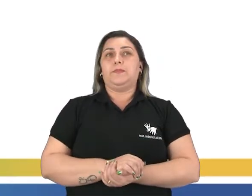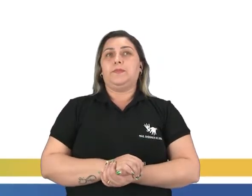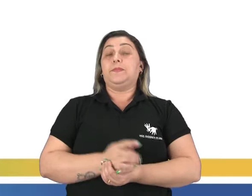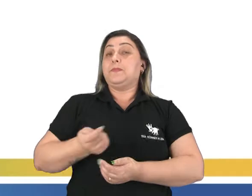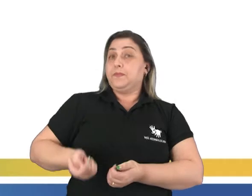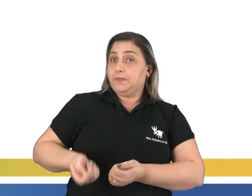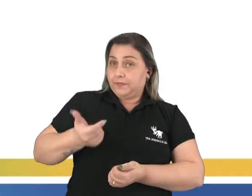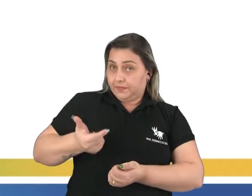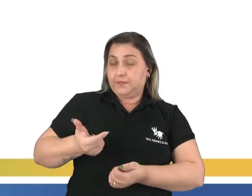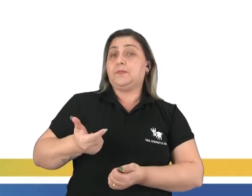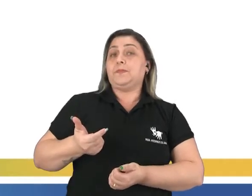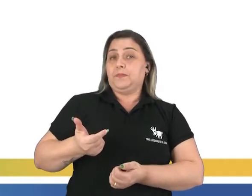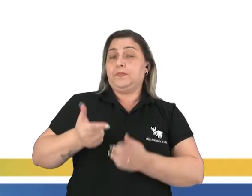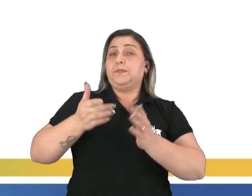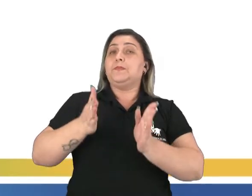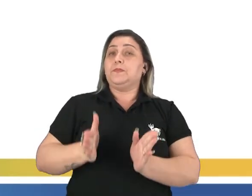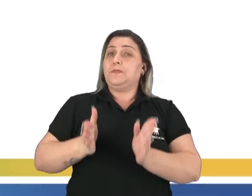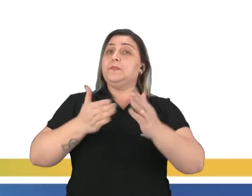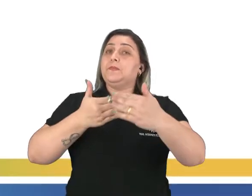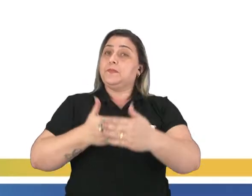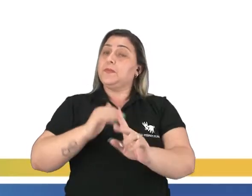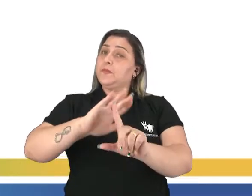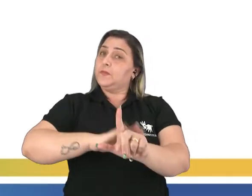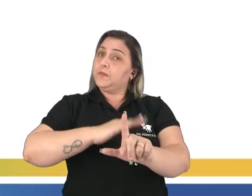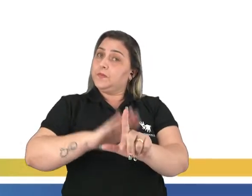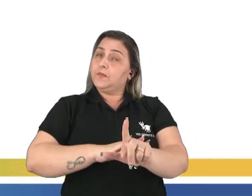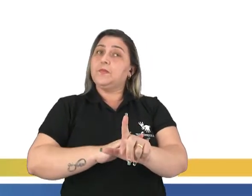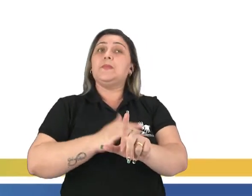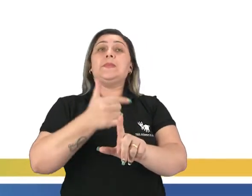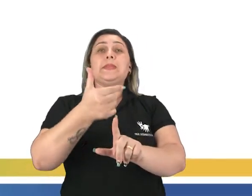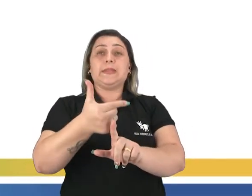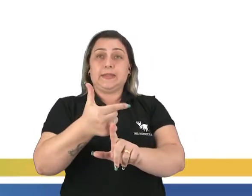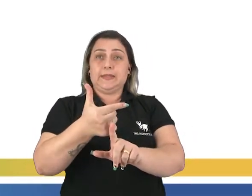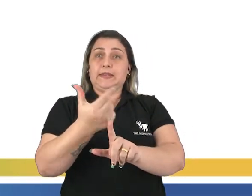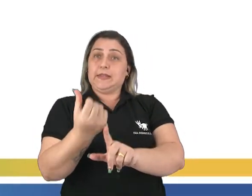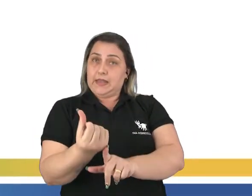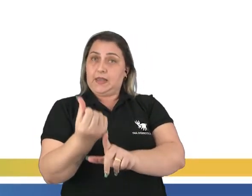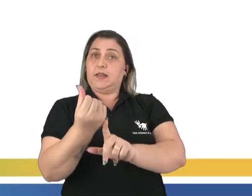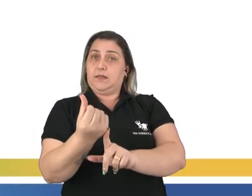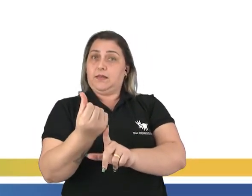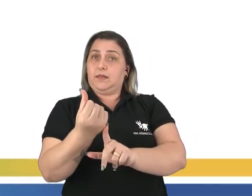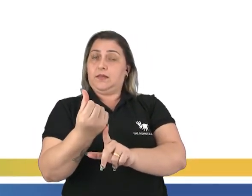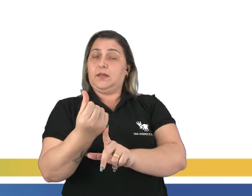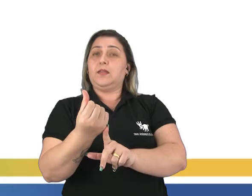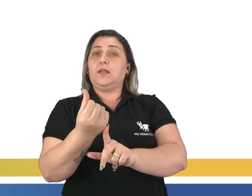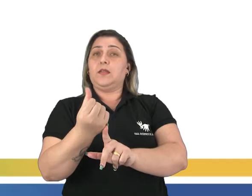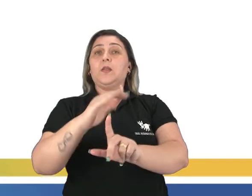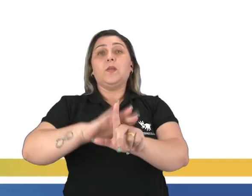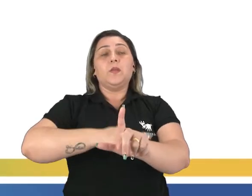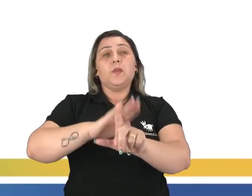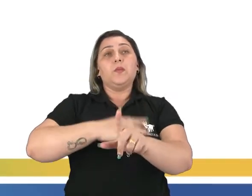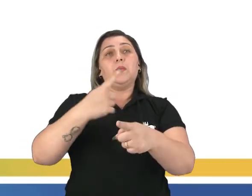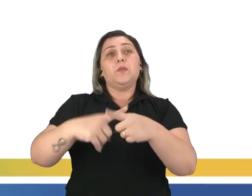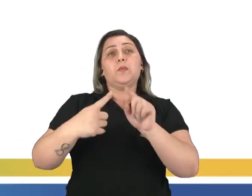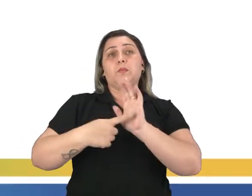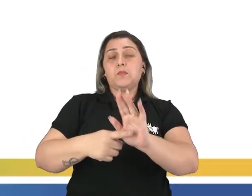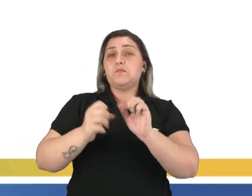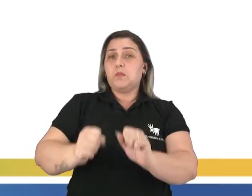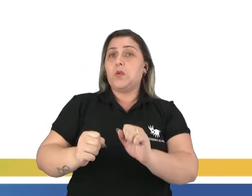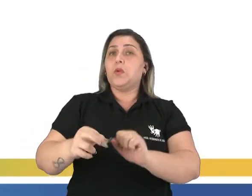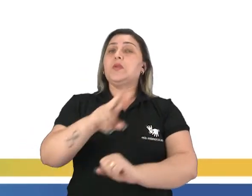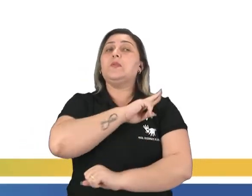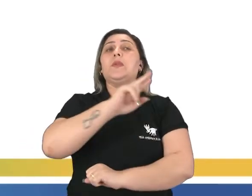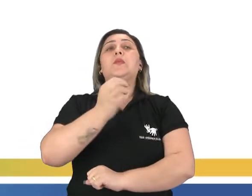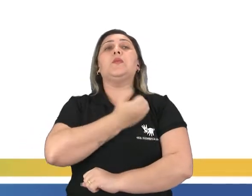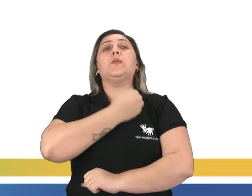No lançamento de um dado honesto, os resultados possíveis são 6 faces dos dados. Isto é, o espaço amostral a gente pode representar